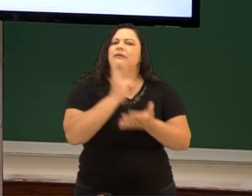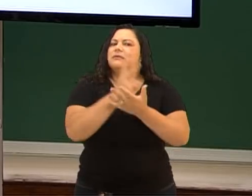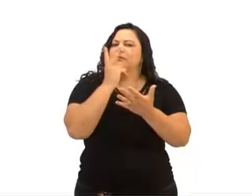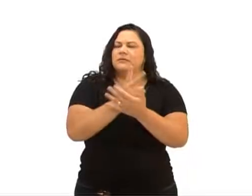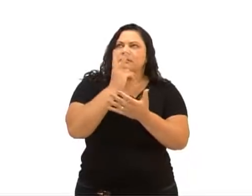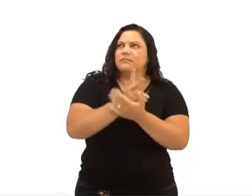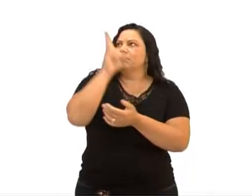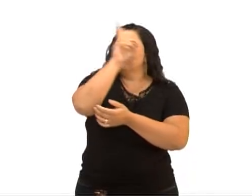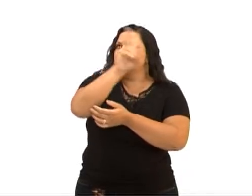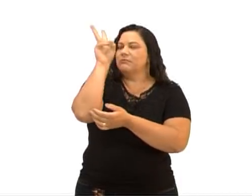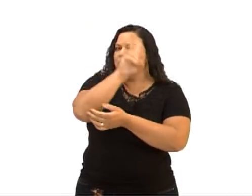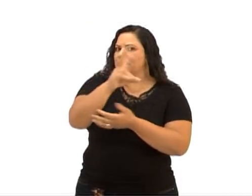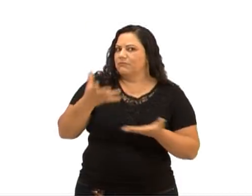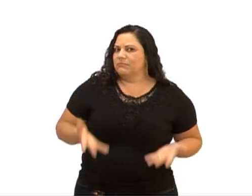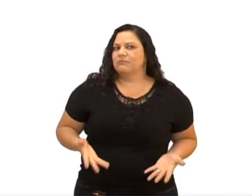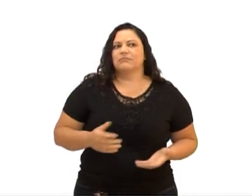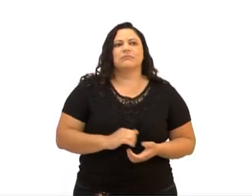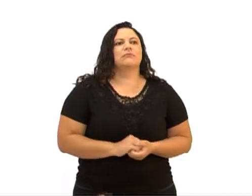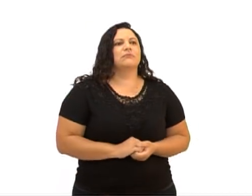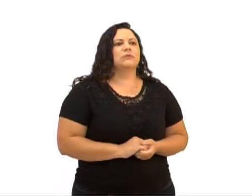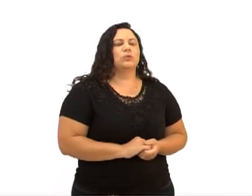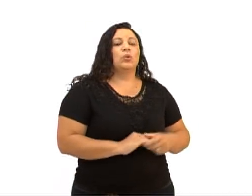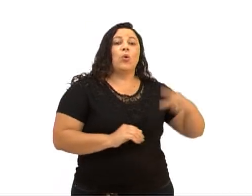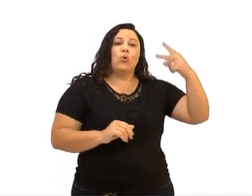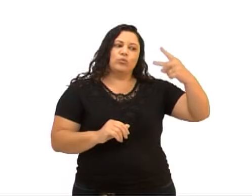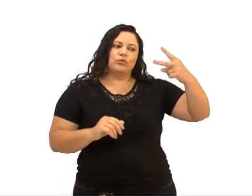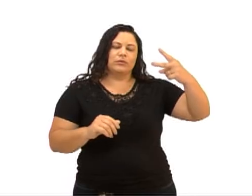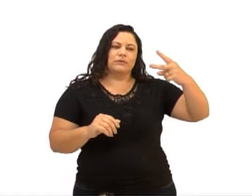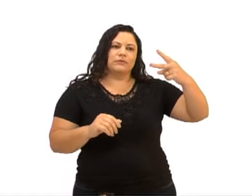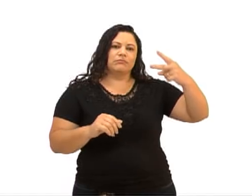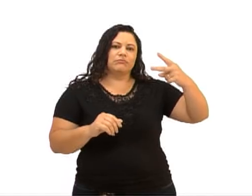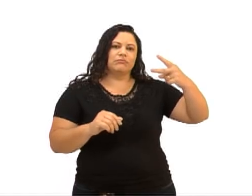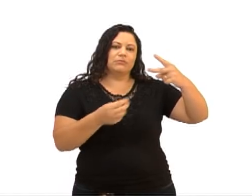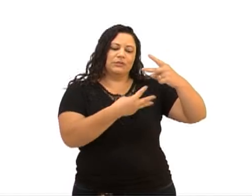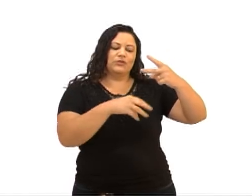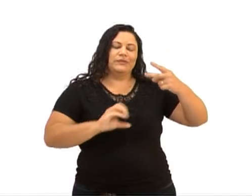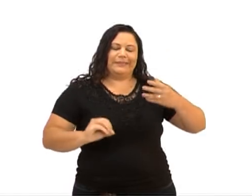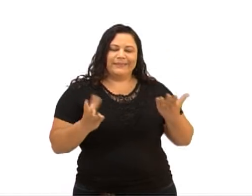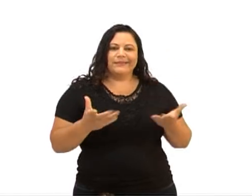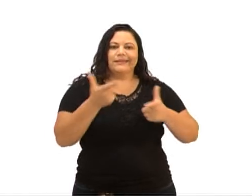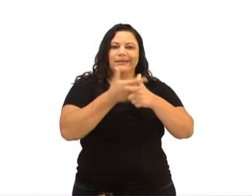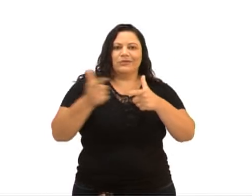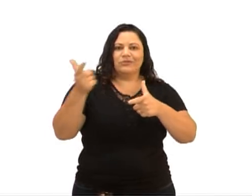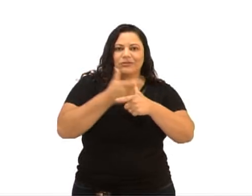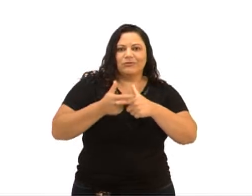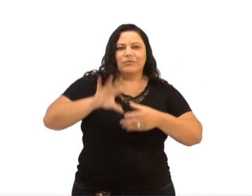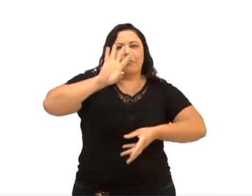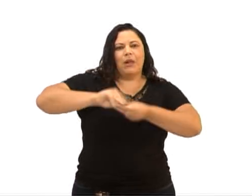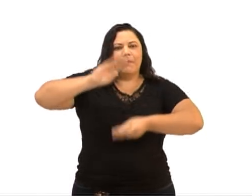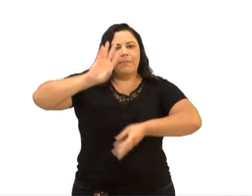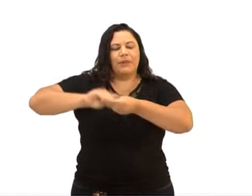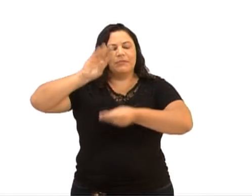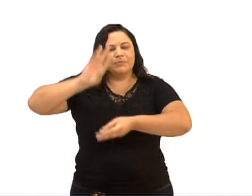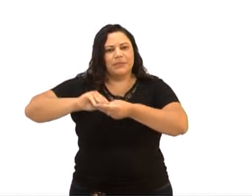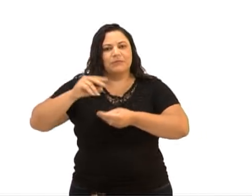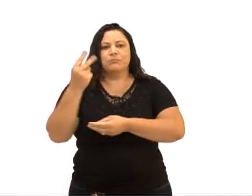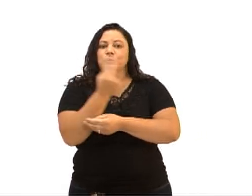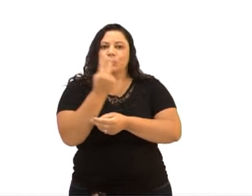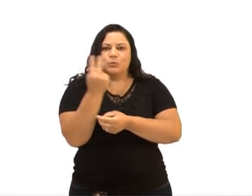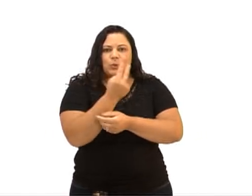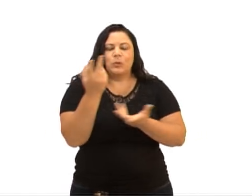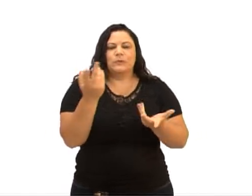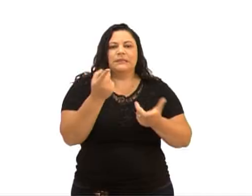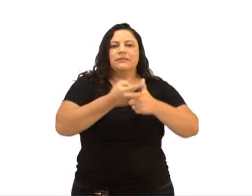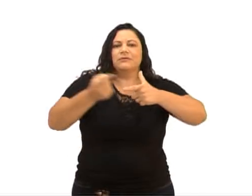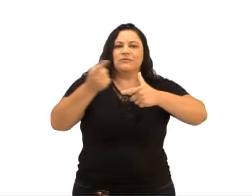lembrando, certo? Então, 2 de 30. Nós dividimos novamente, simplificamos essa fração por 2. 2 divididos